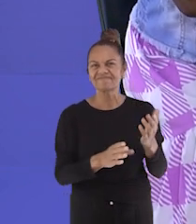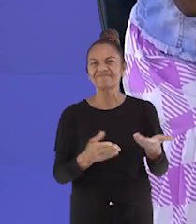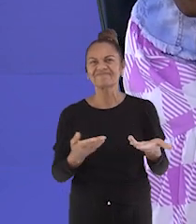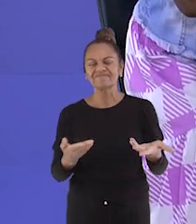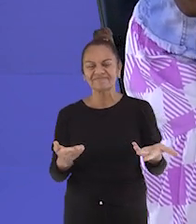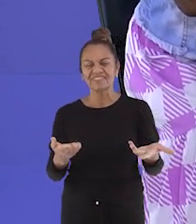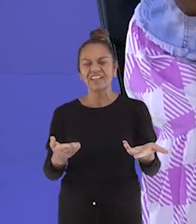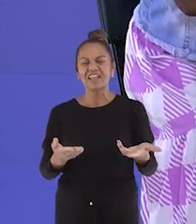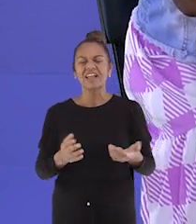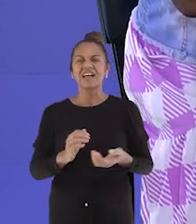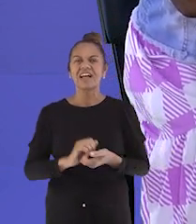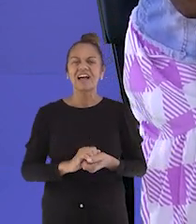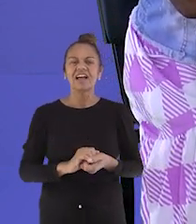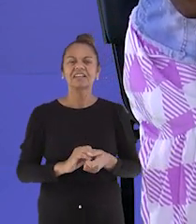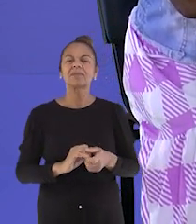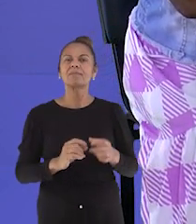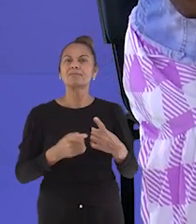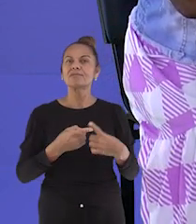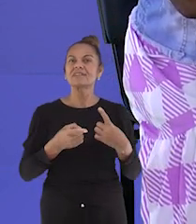Eles tinham